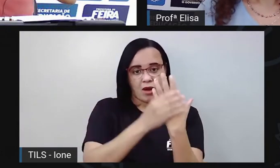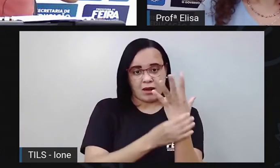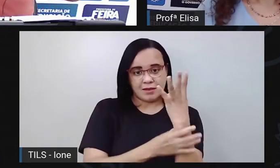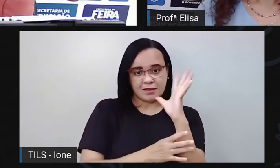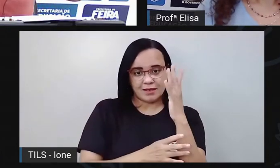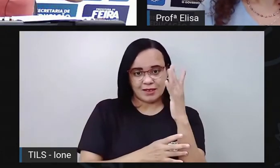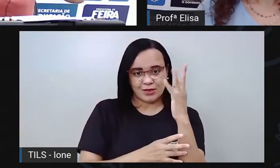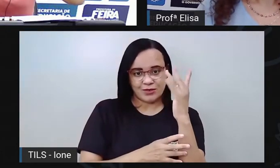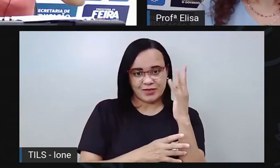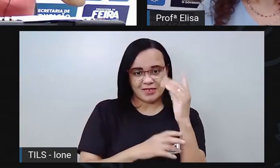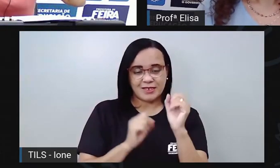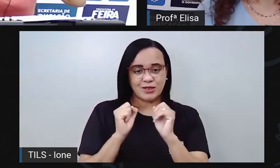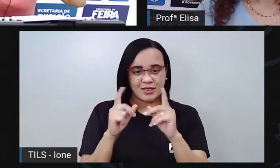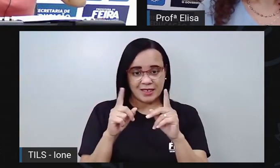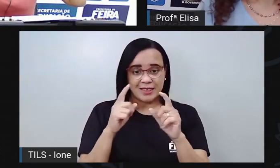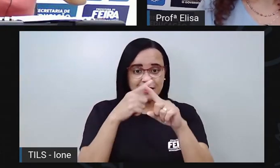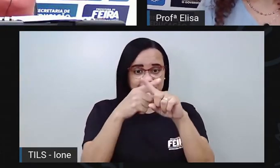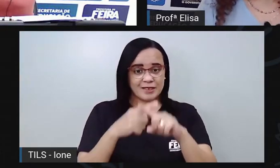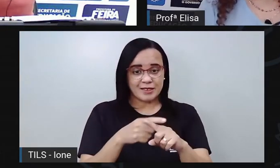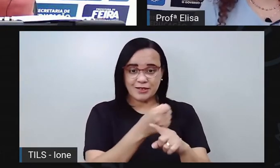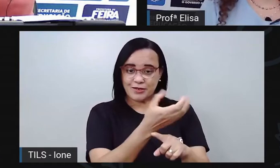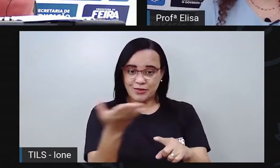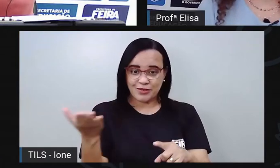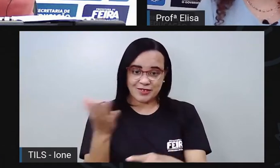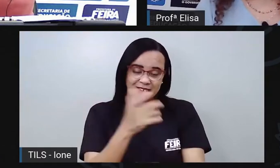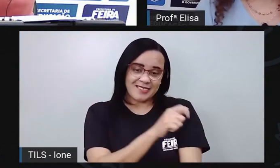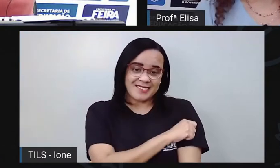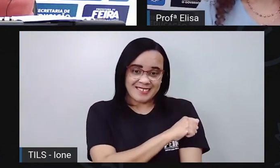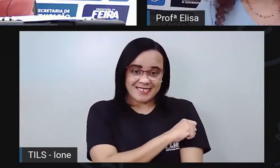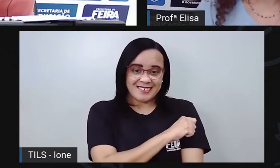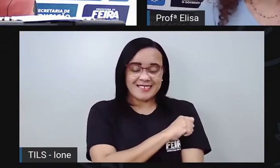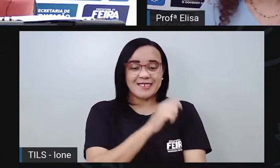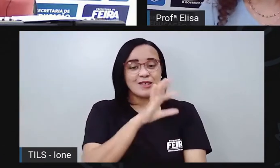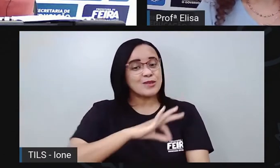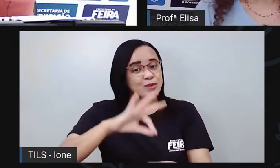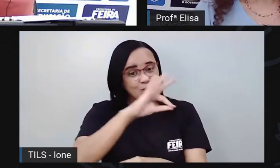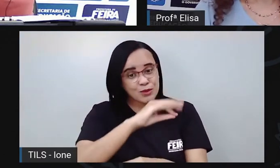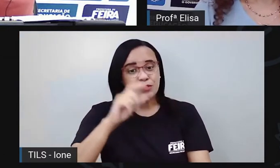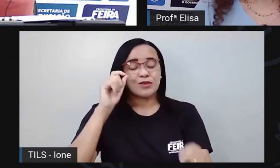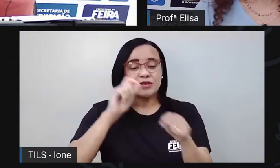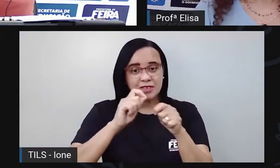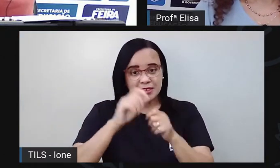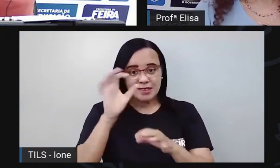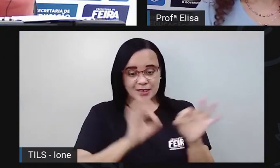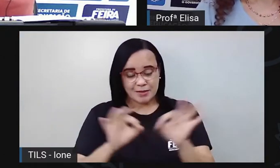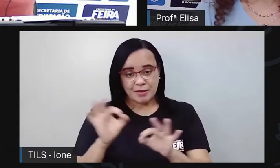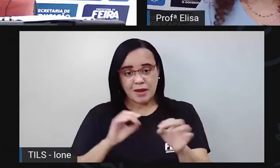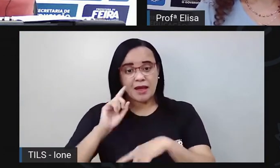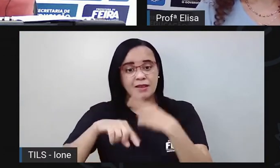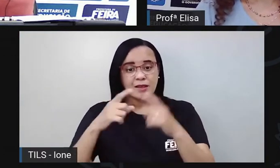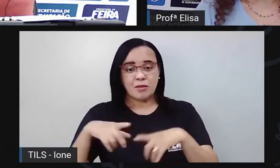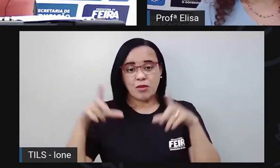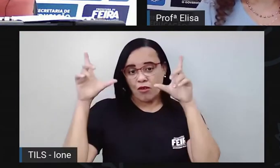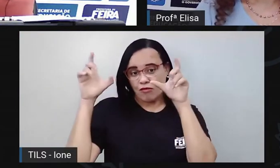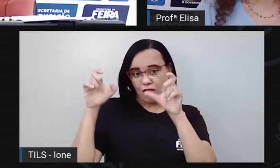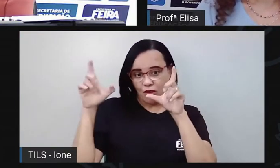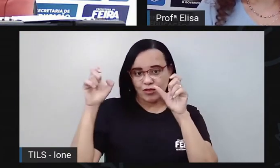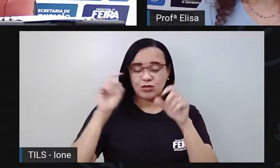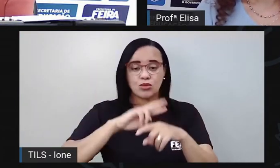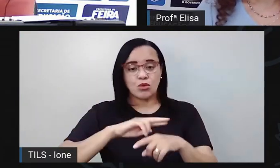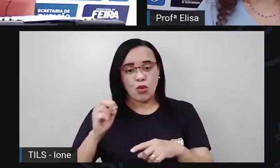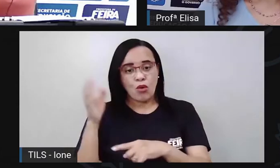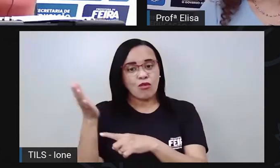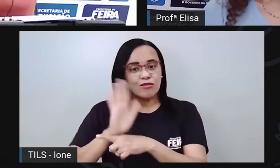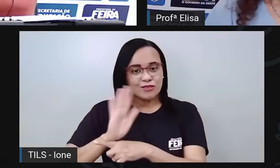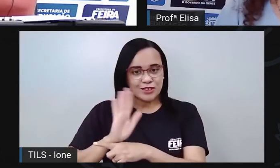bom desafio você aí viu meus alunos a todos a fazer um desses dois e manda as fotos para a gente ou vídeos a gente